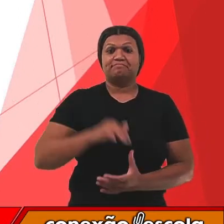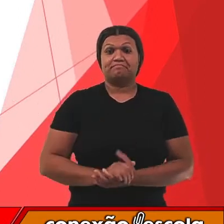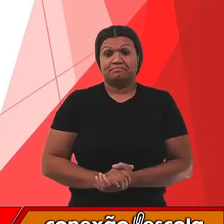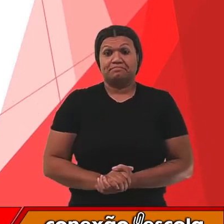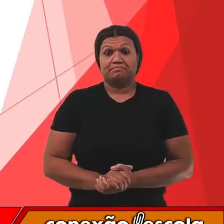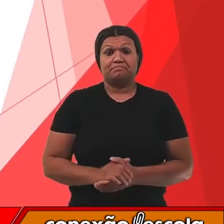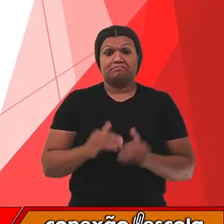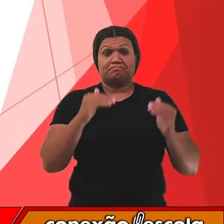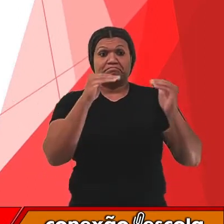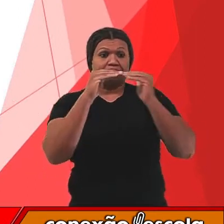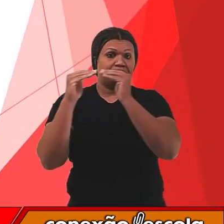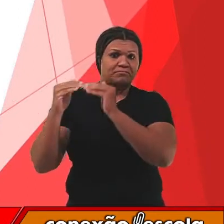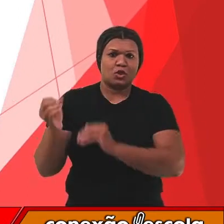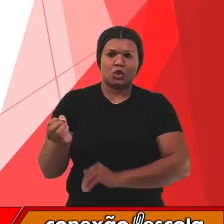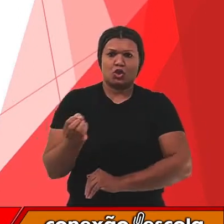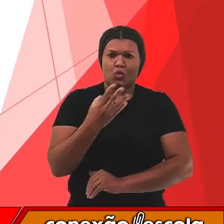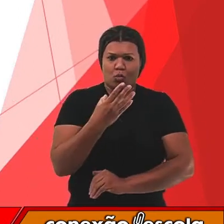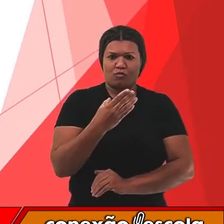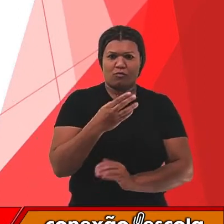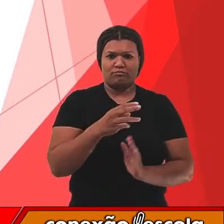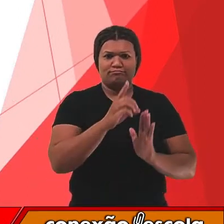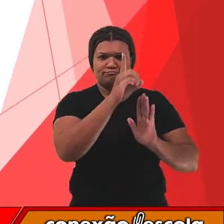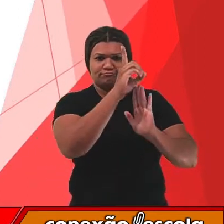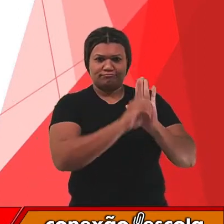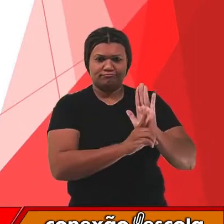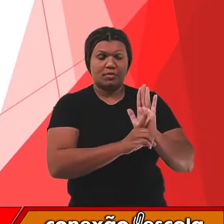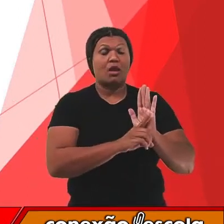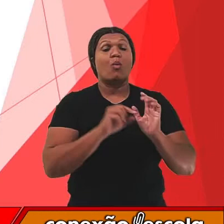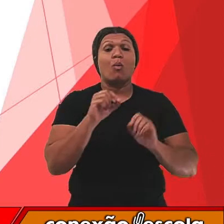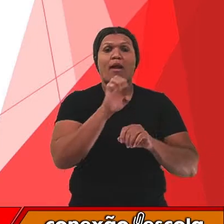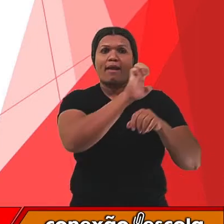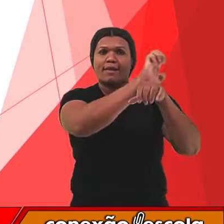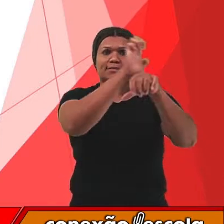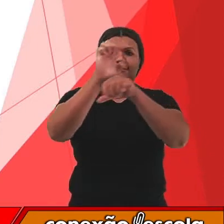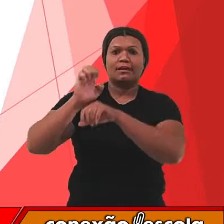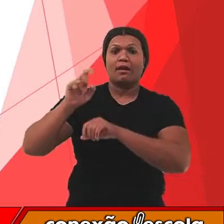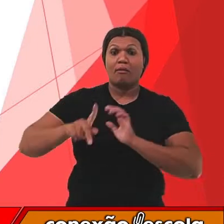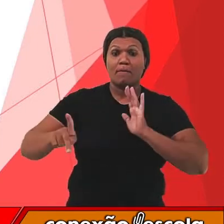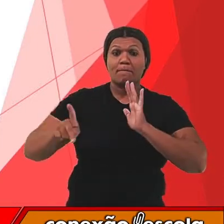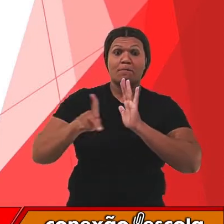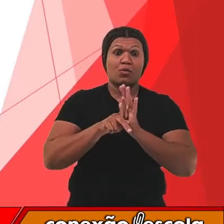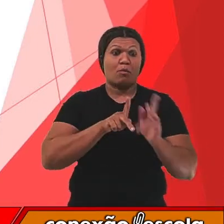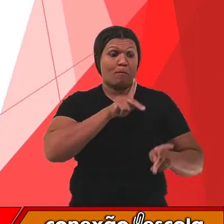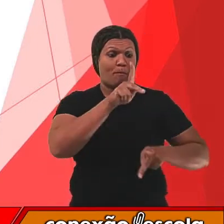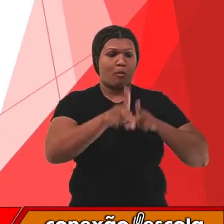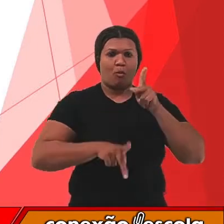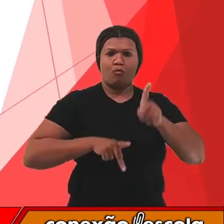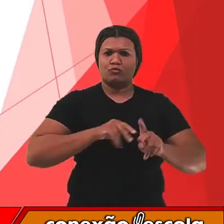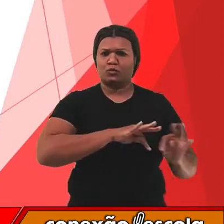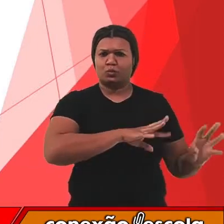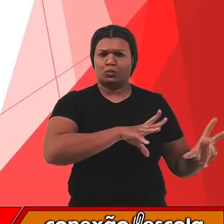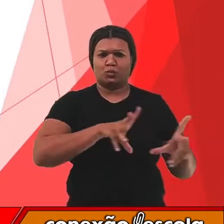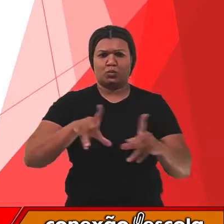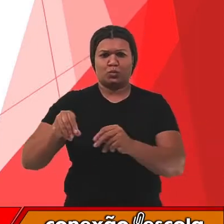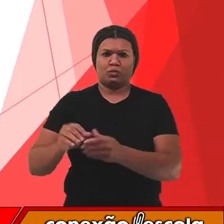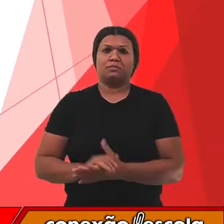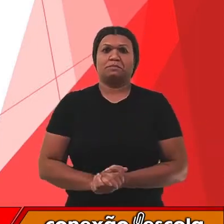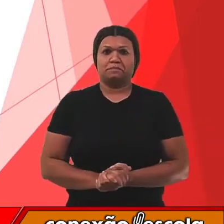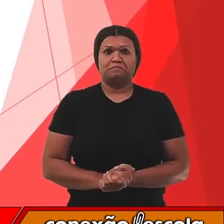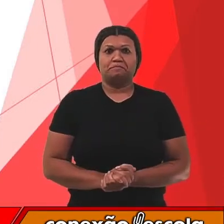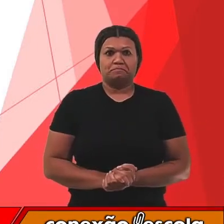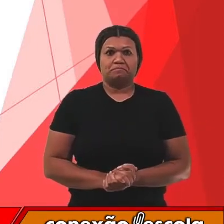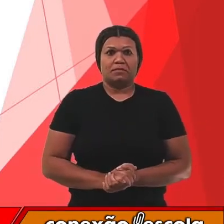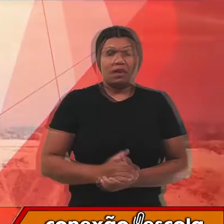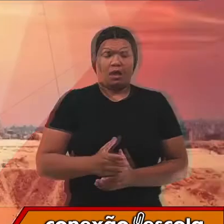nova concepção, o Estado pertencia ao povo como um todo. E o indivíduo,